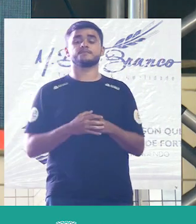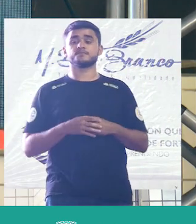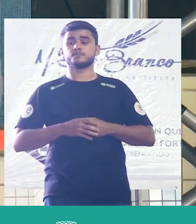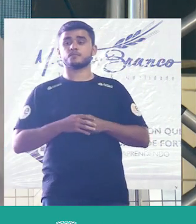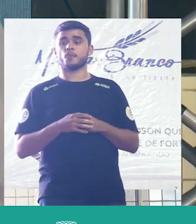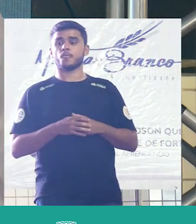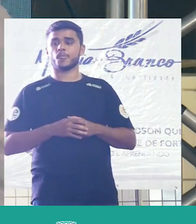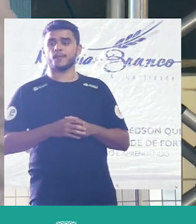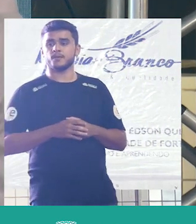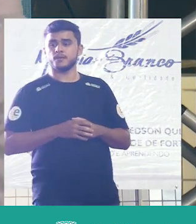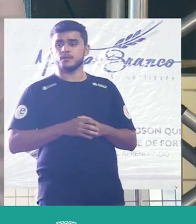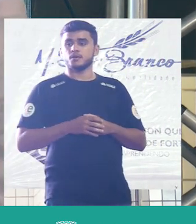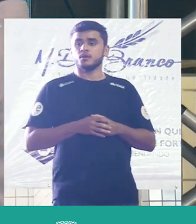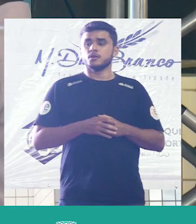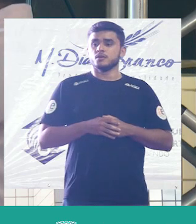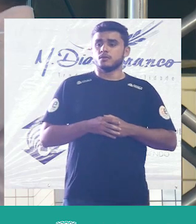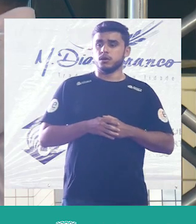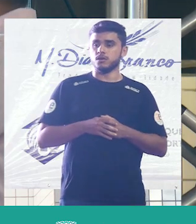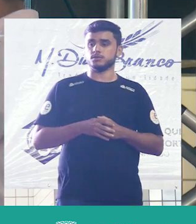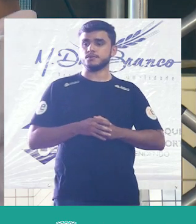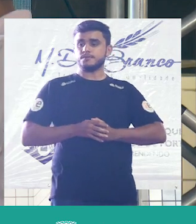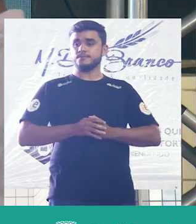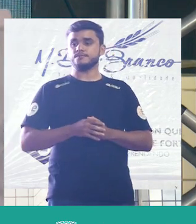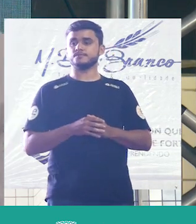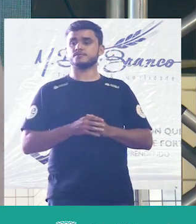Próxima questão